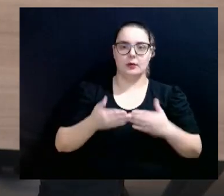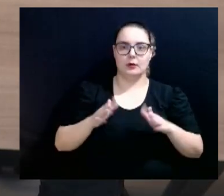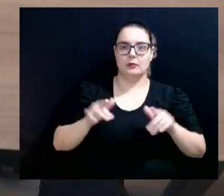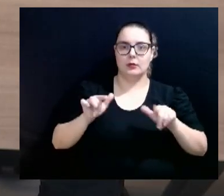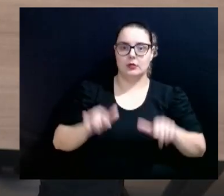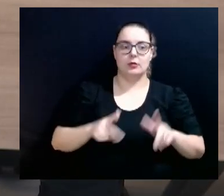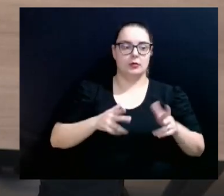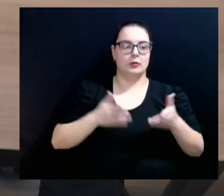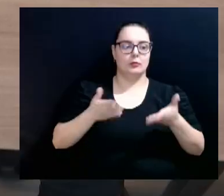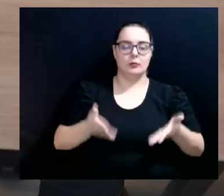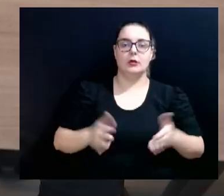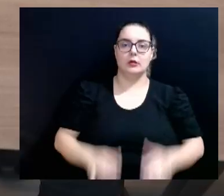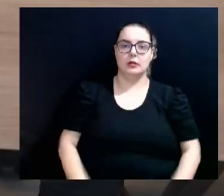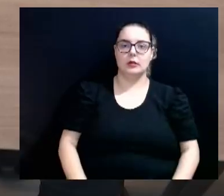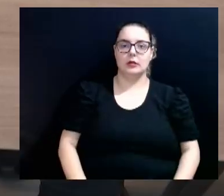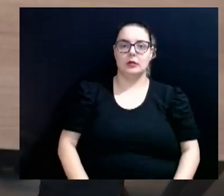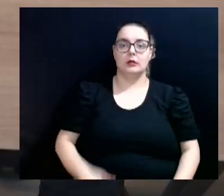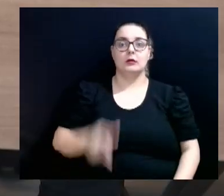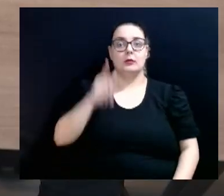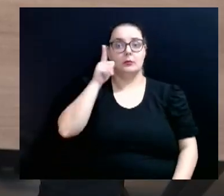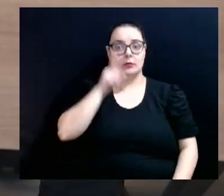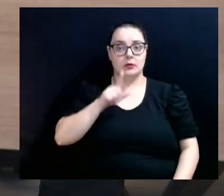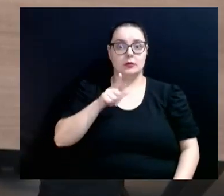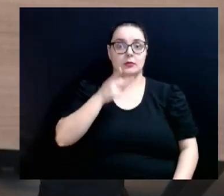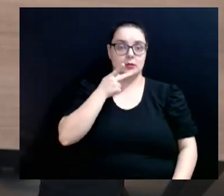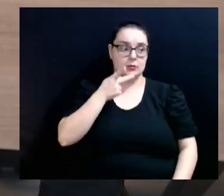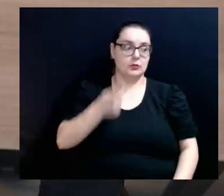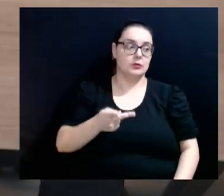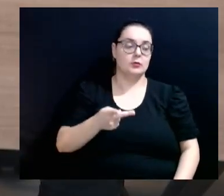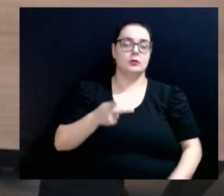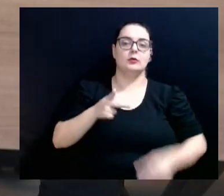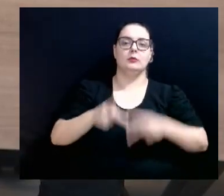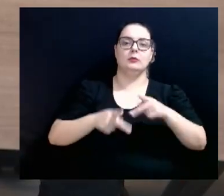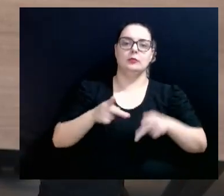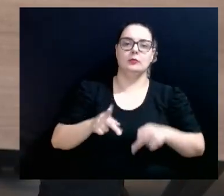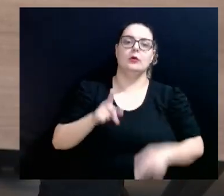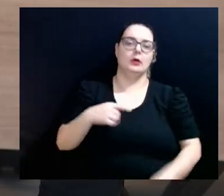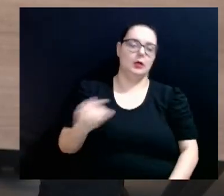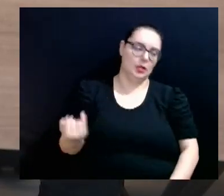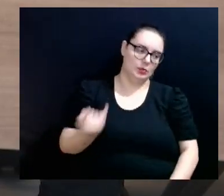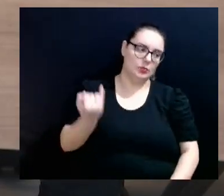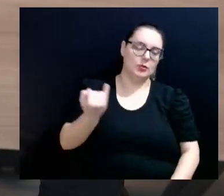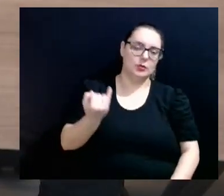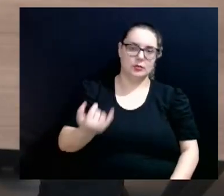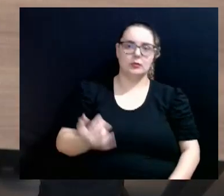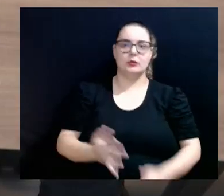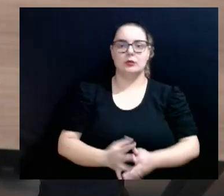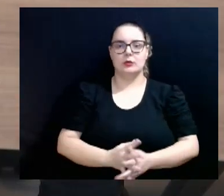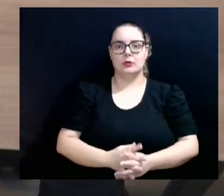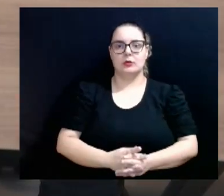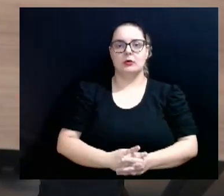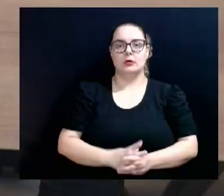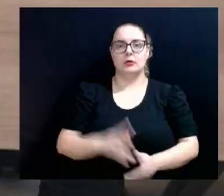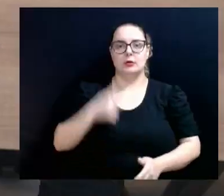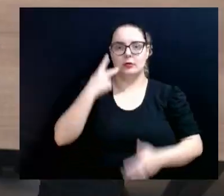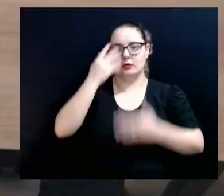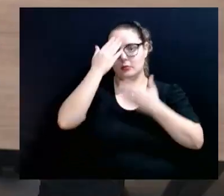gente conseguir falar com o povo, ele é muito importante. Então, vereador, mais uma vez, muito obrigada.